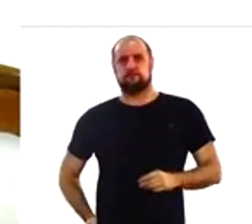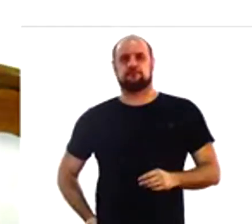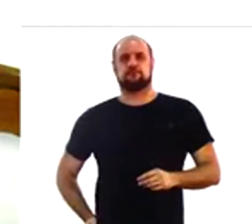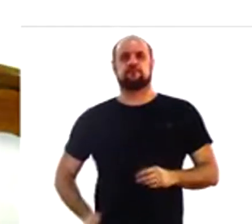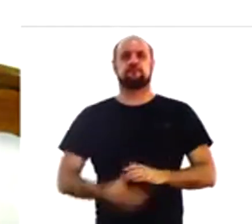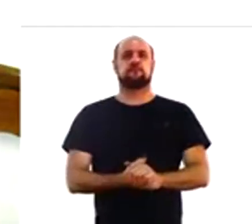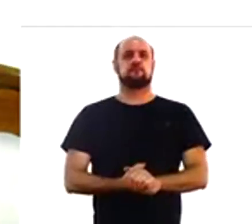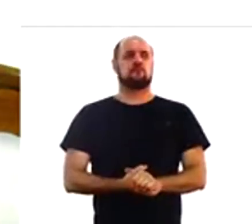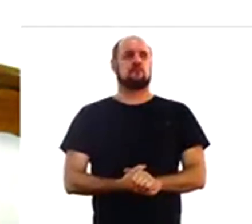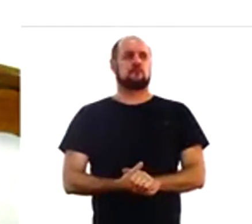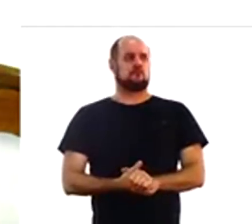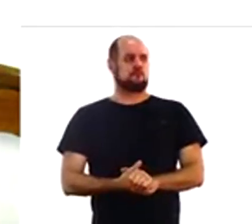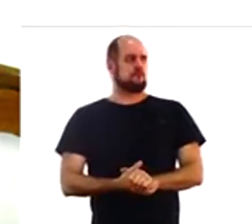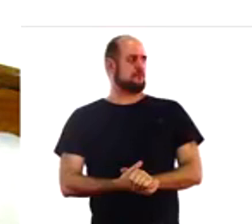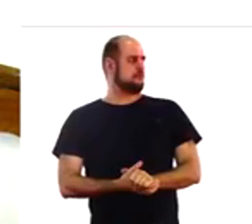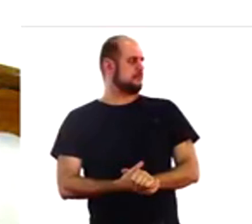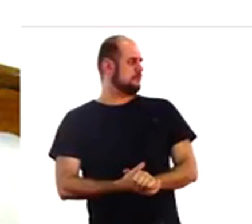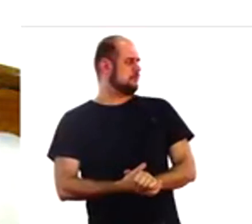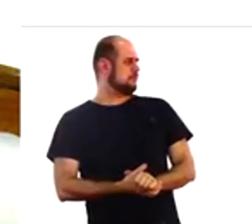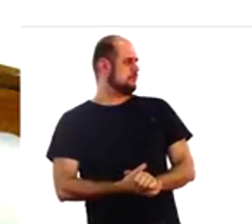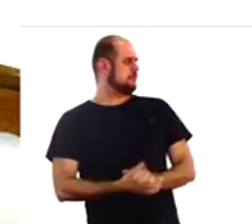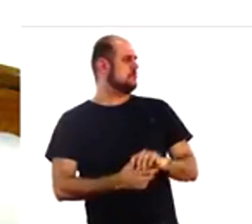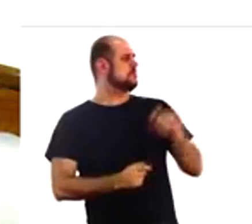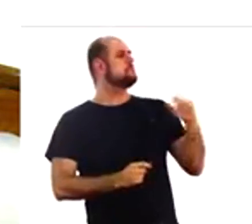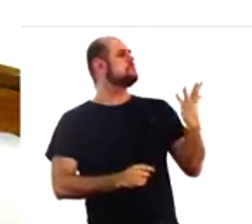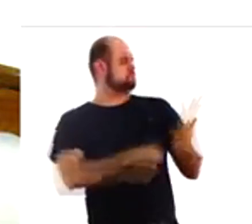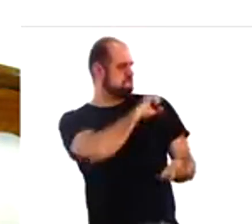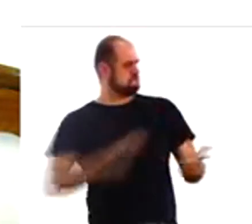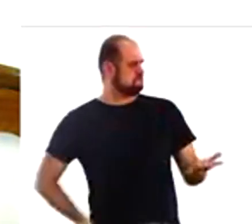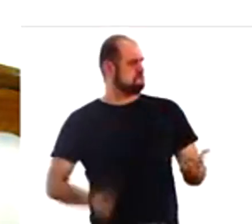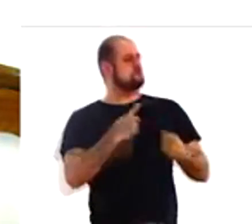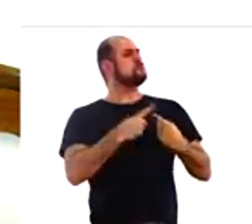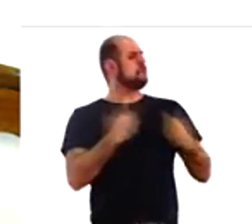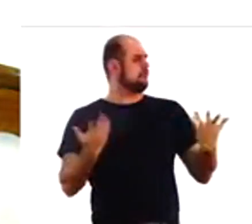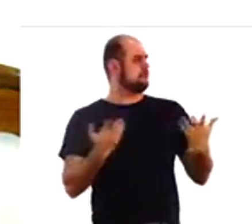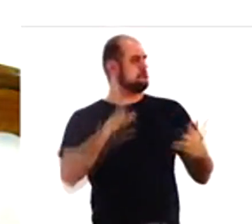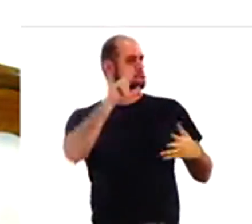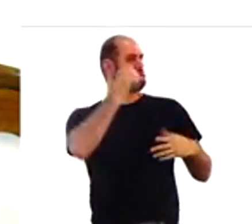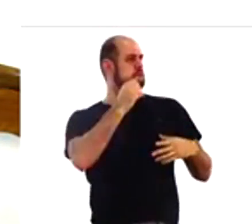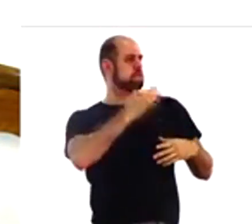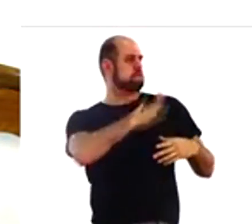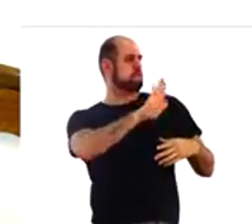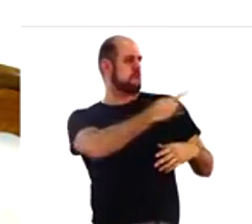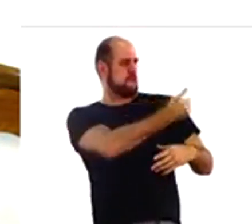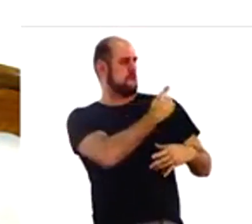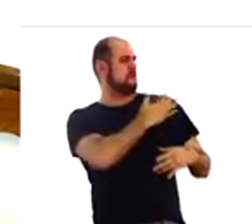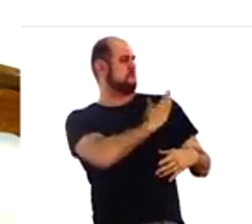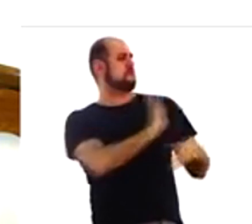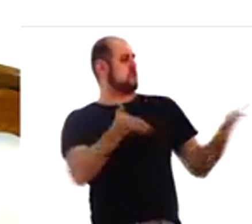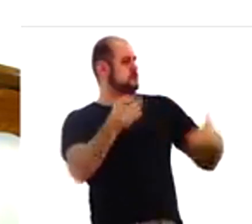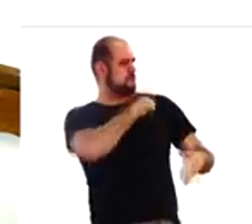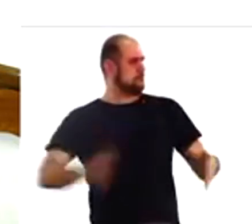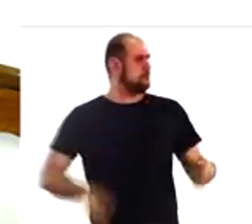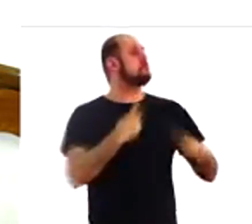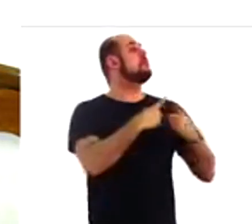segurança. Aí ele olhou e falou assim, por que você está usando o cinto de segurança agora? Você não gosta de cinto de segurança? Aí